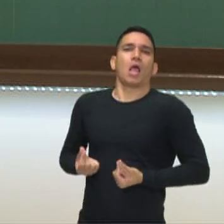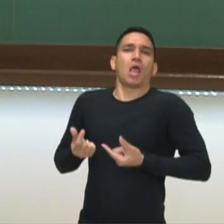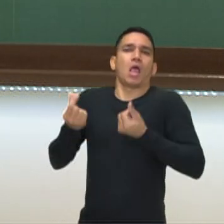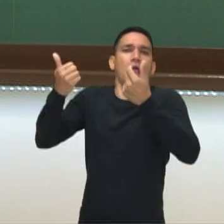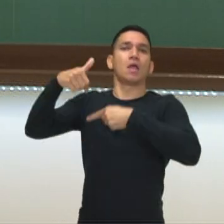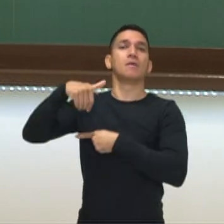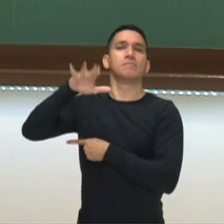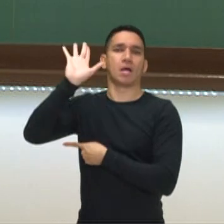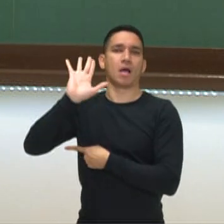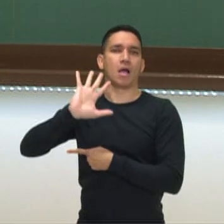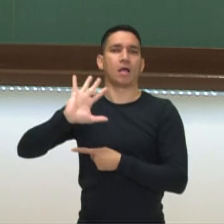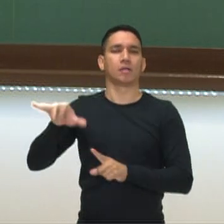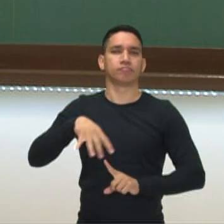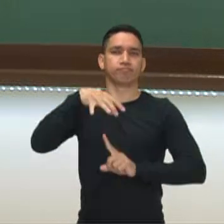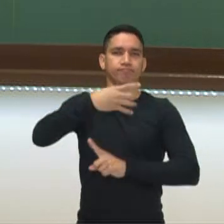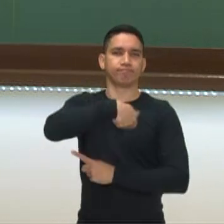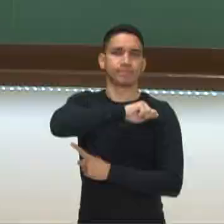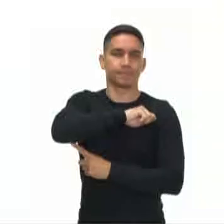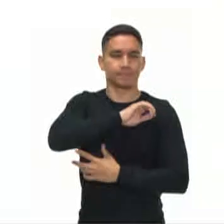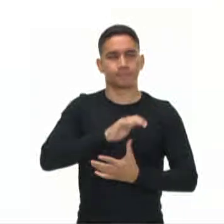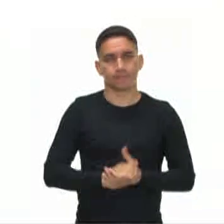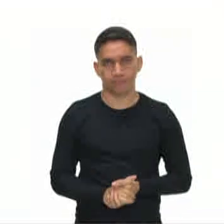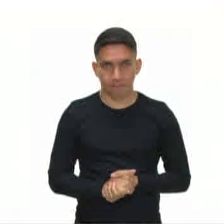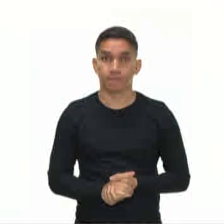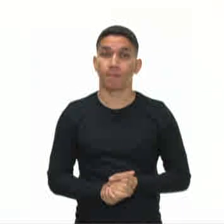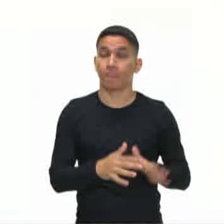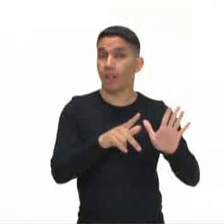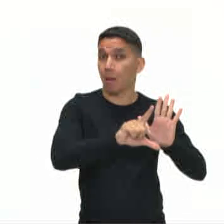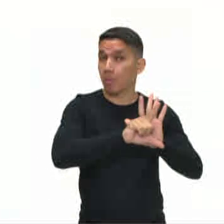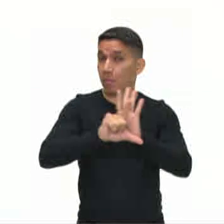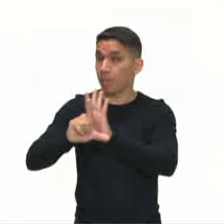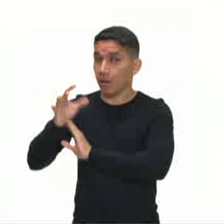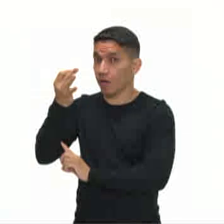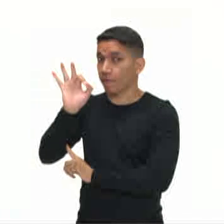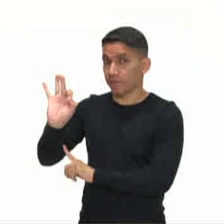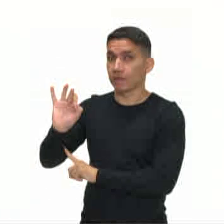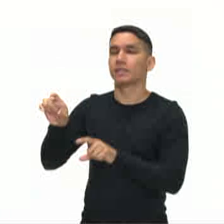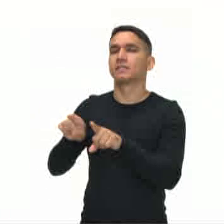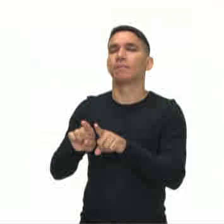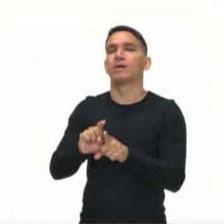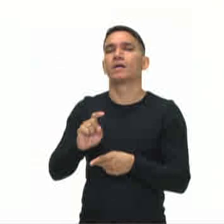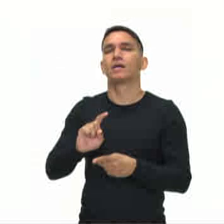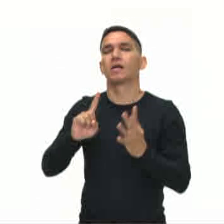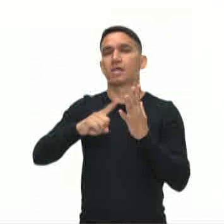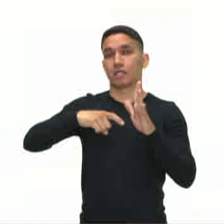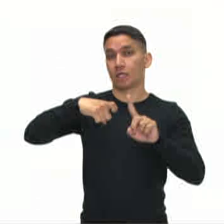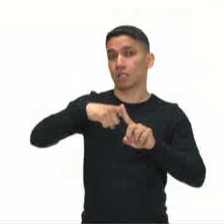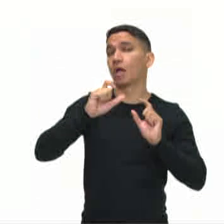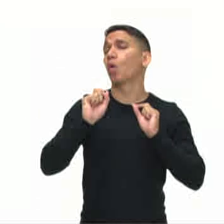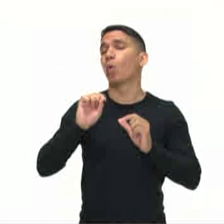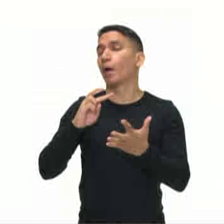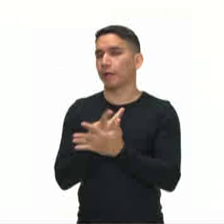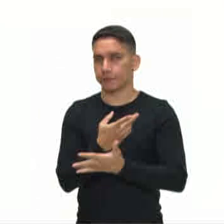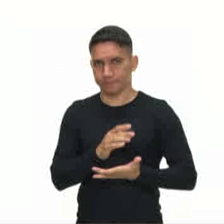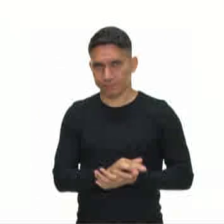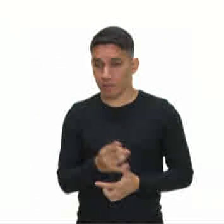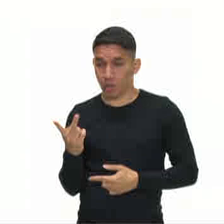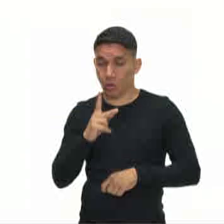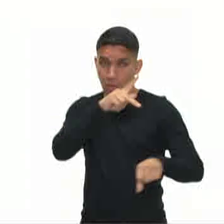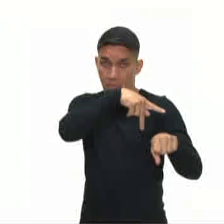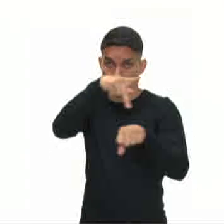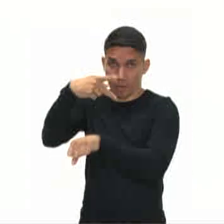espanhola, tá? O protecionismo francês e inglês. na França e na Inglaterra predominou